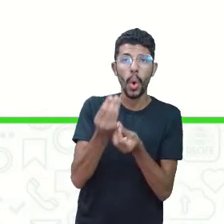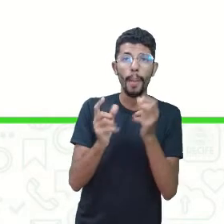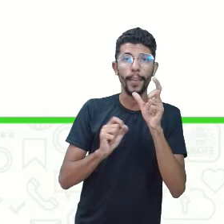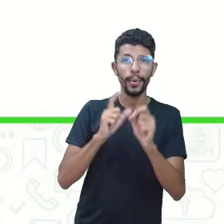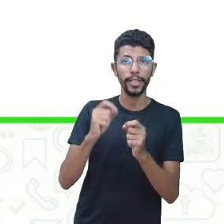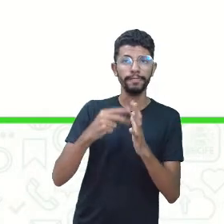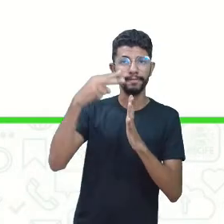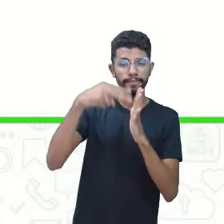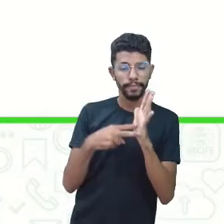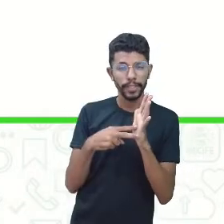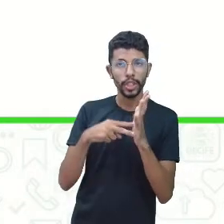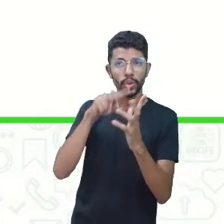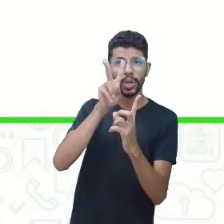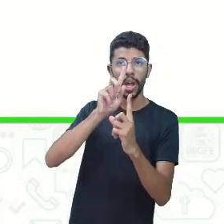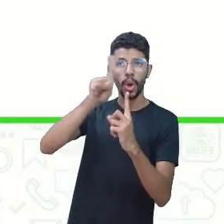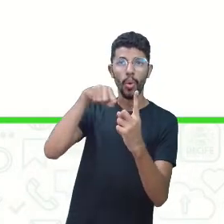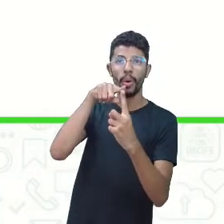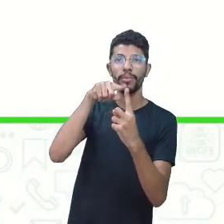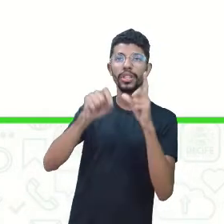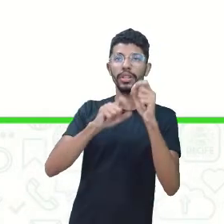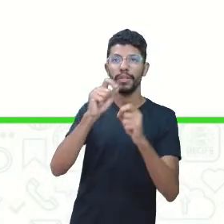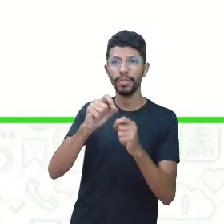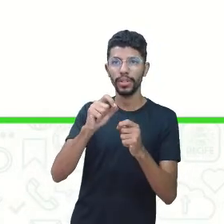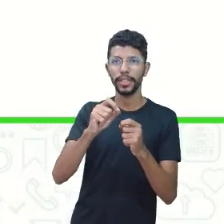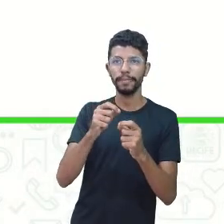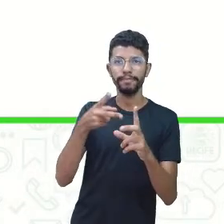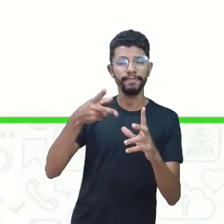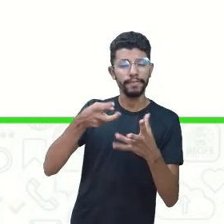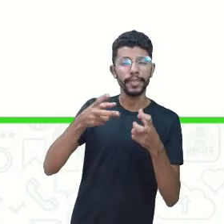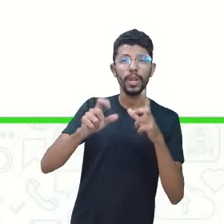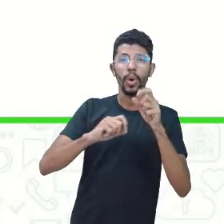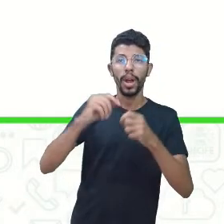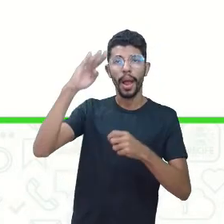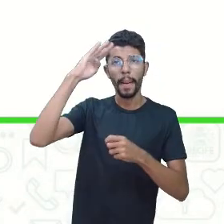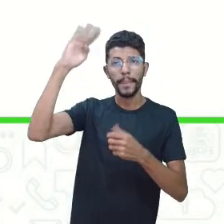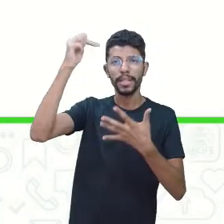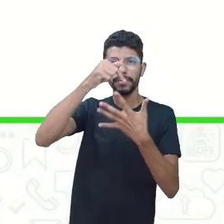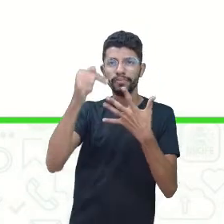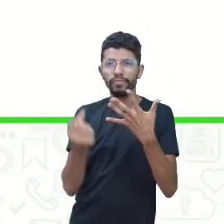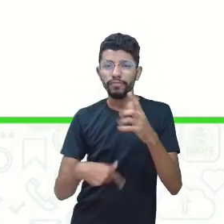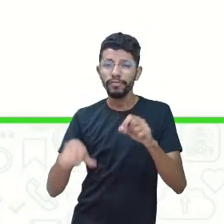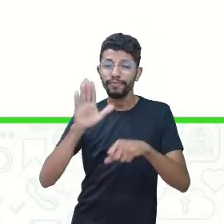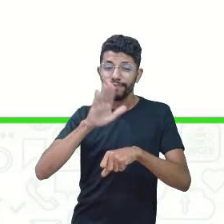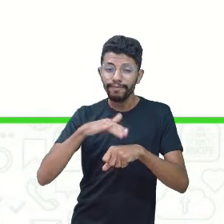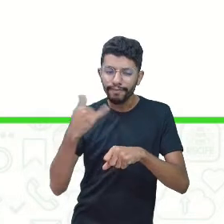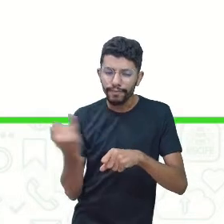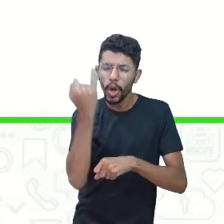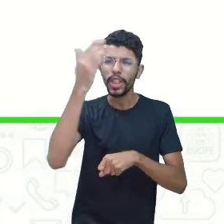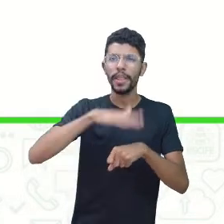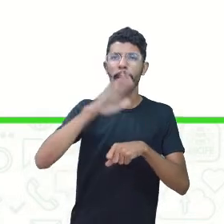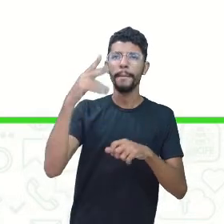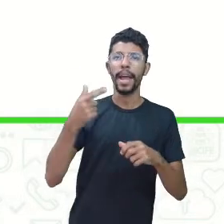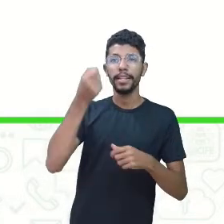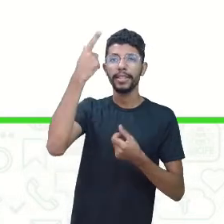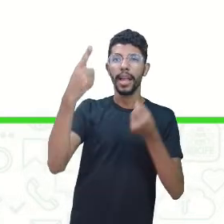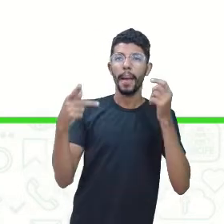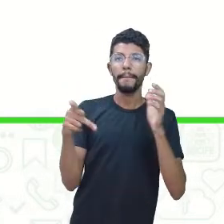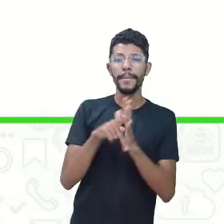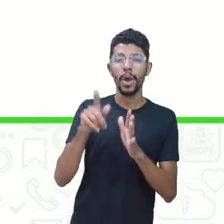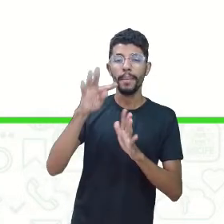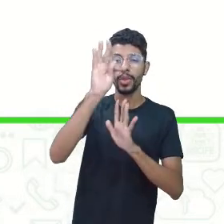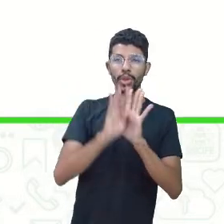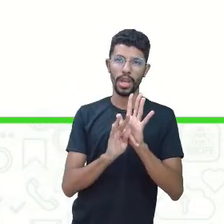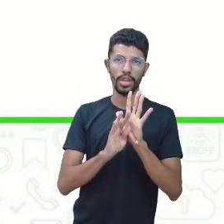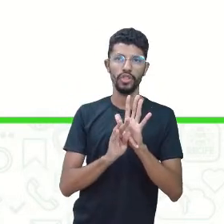uma leitura que visa a obtenção das principais e mais importantes ideias de um determinado